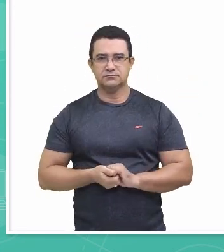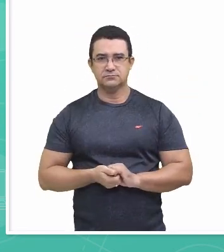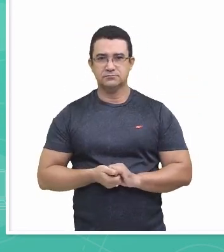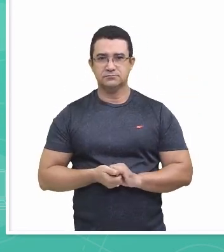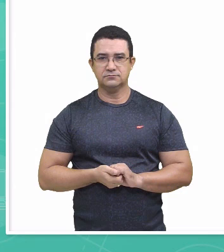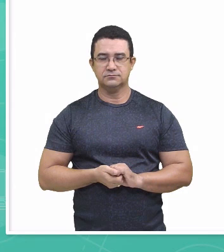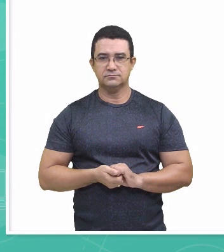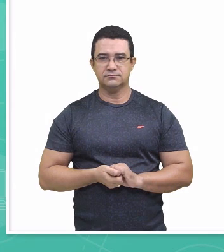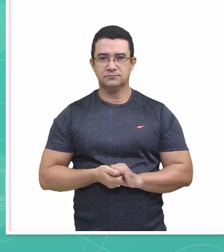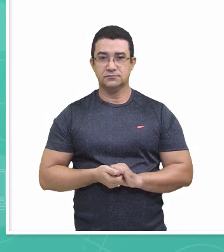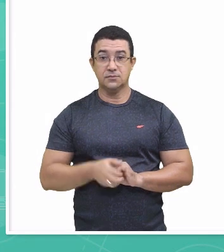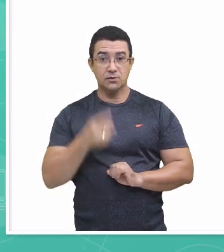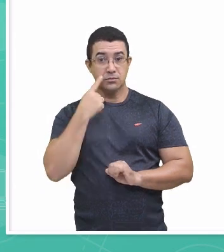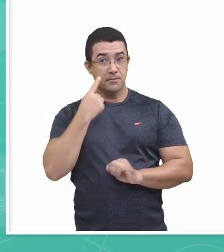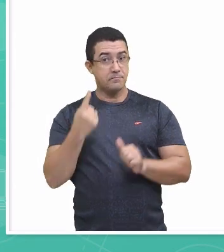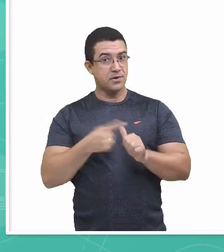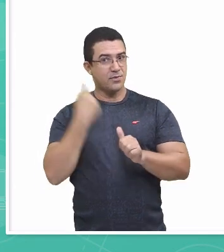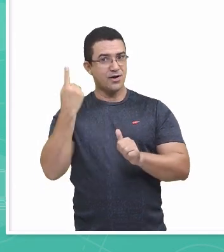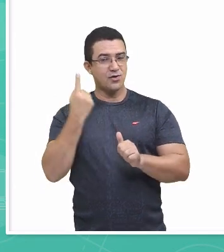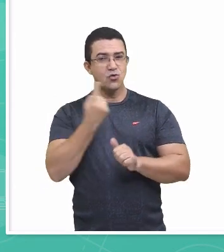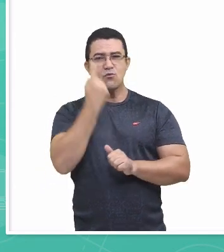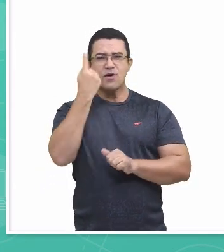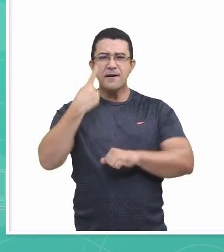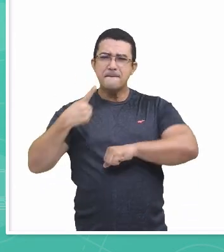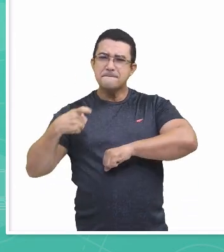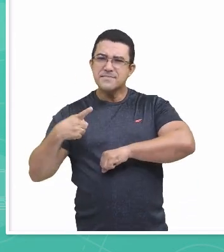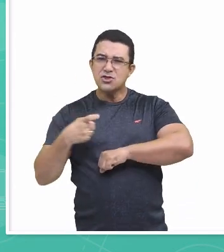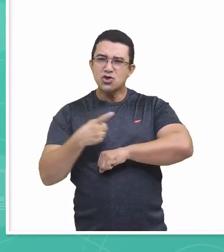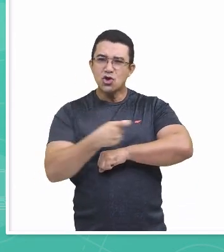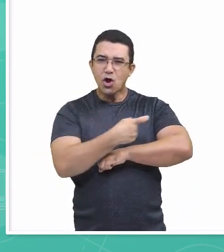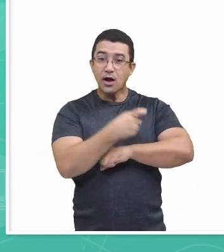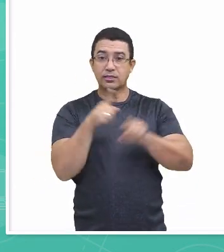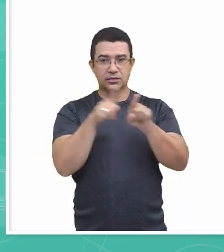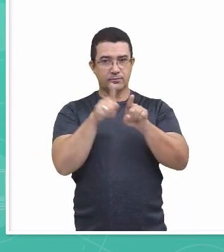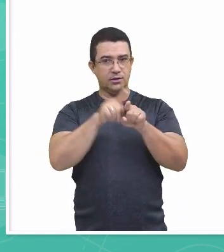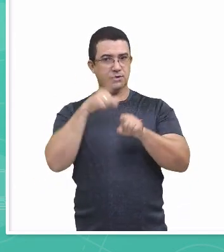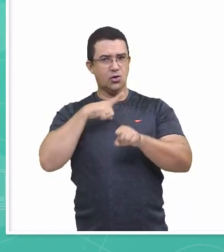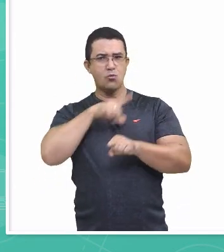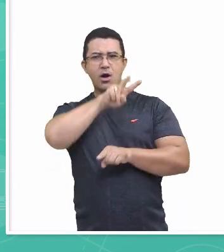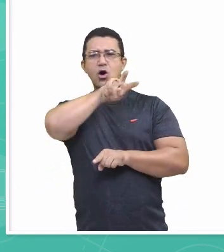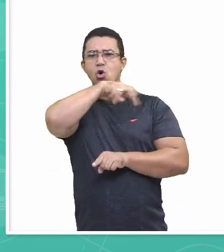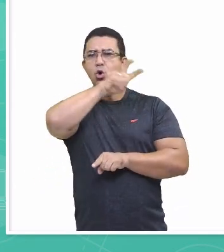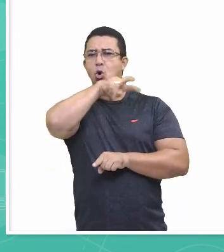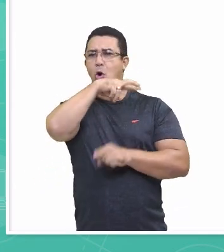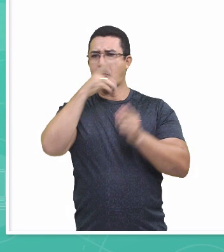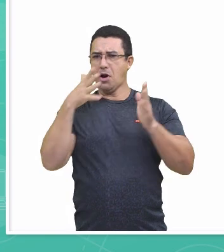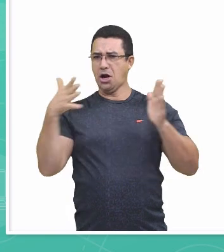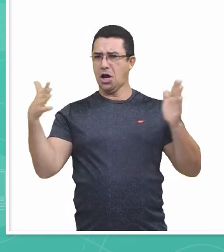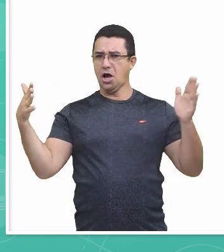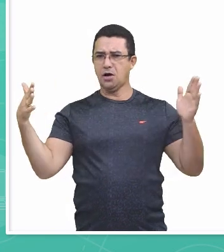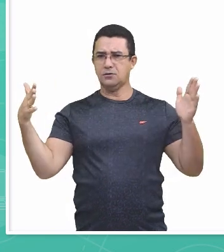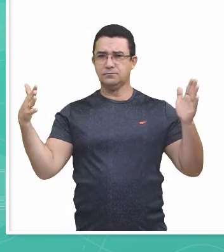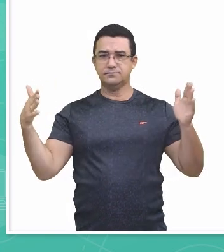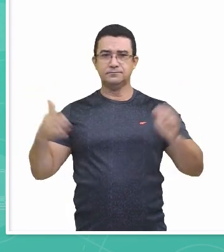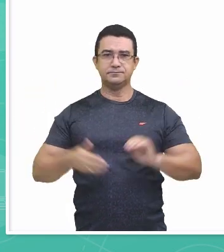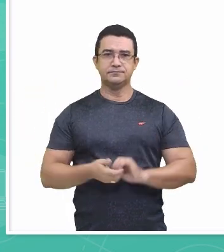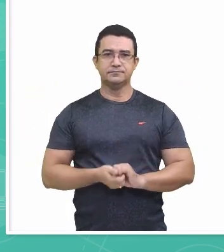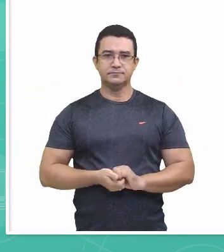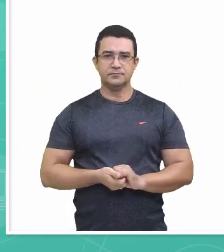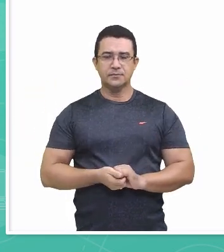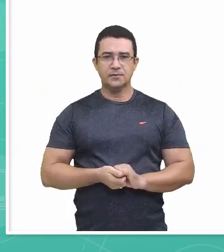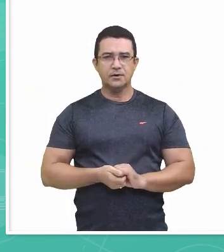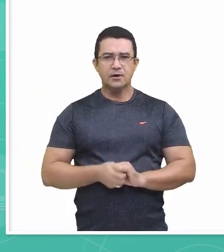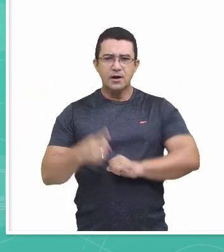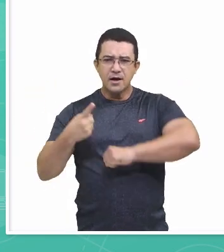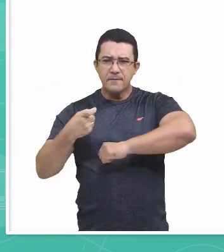primeiro nós temos uma minhoca e temos uma serpente bonitona, olha só. Com inveja